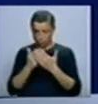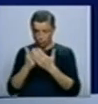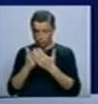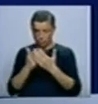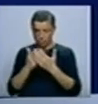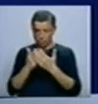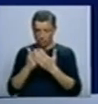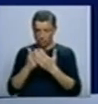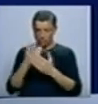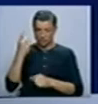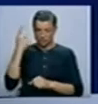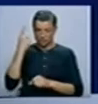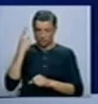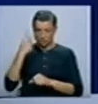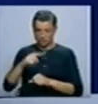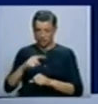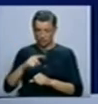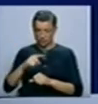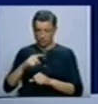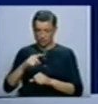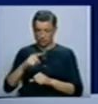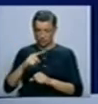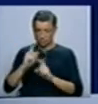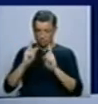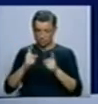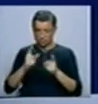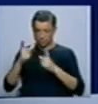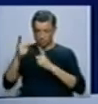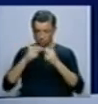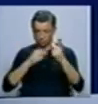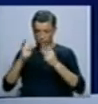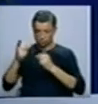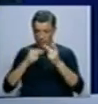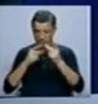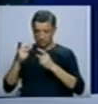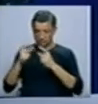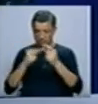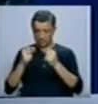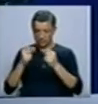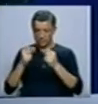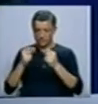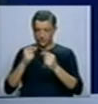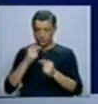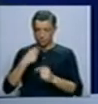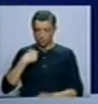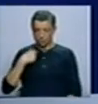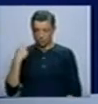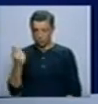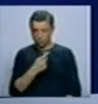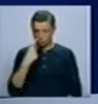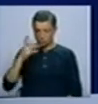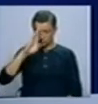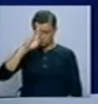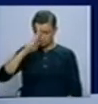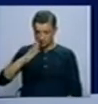que a matéria escura, de certa forma, inibe a formação de estrelas nestas supergaláxias? Porque nós sabemos que as galáxias